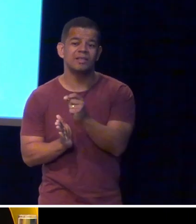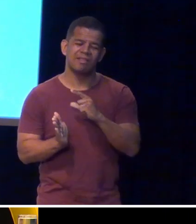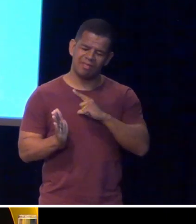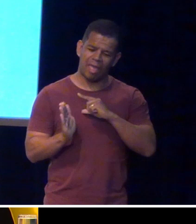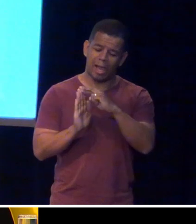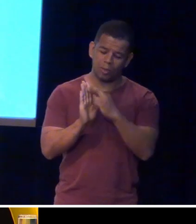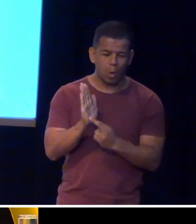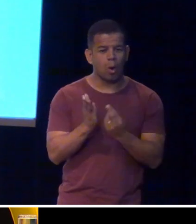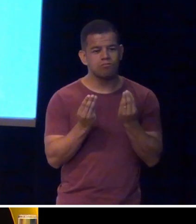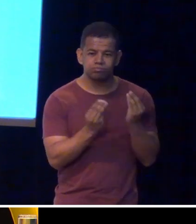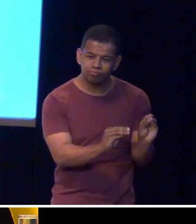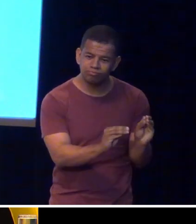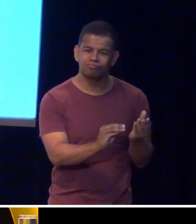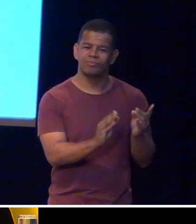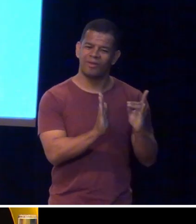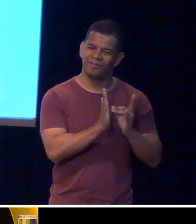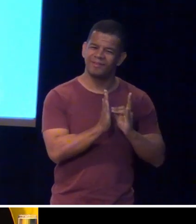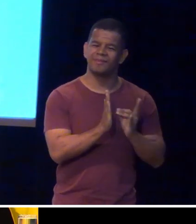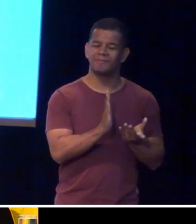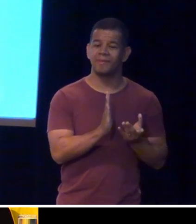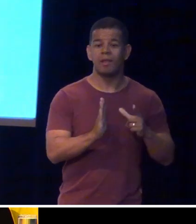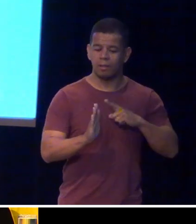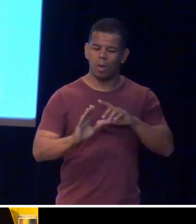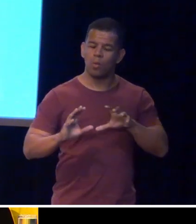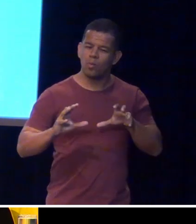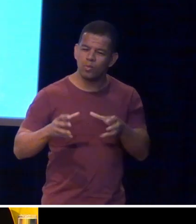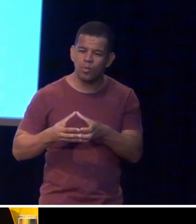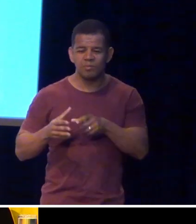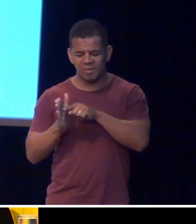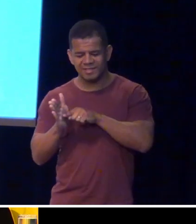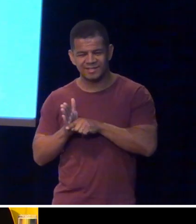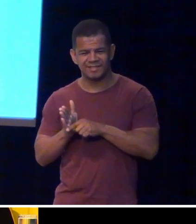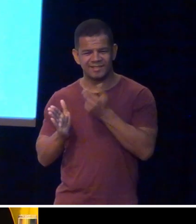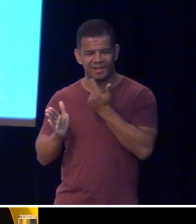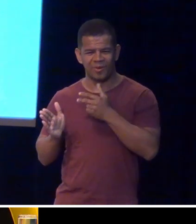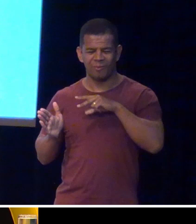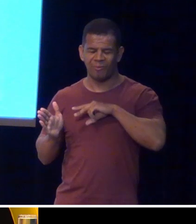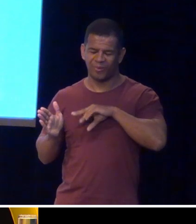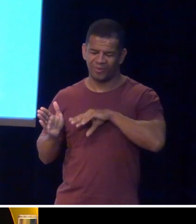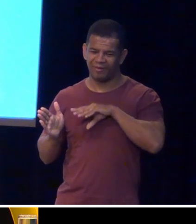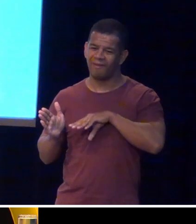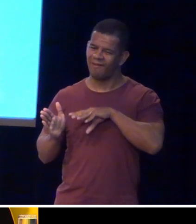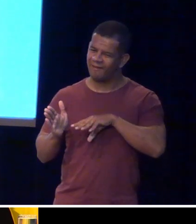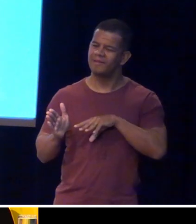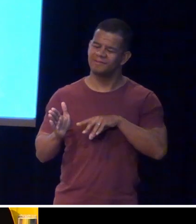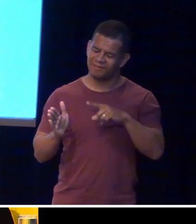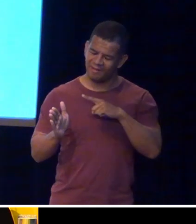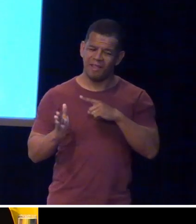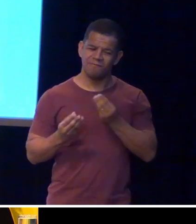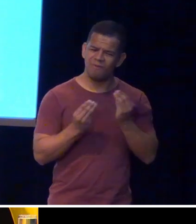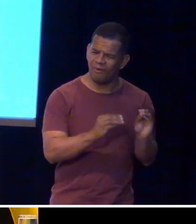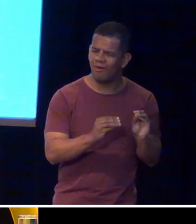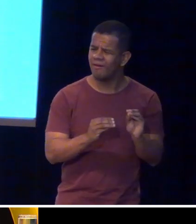né, inclusive utilizado pelo grupo de pesquisa de língua portuguesa, né, para análise do discurso, não é